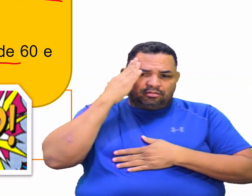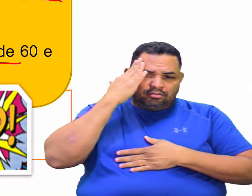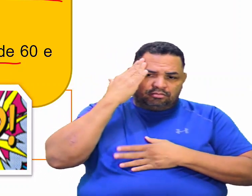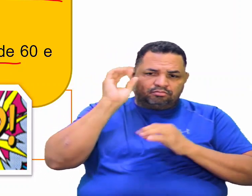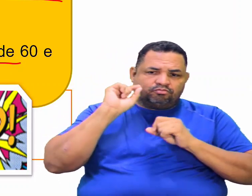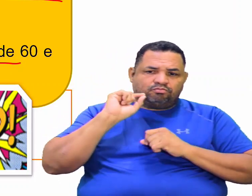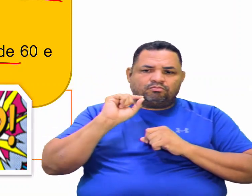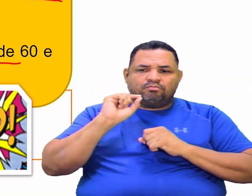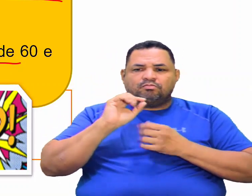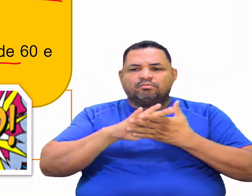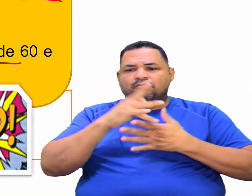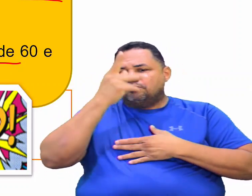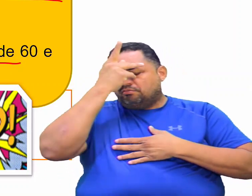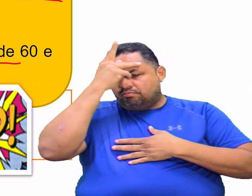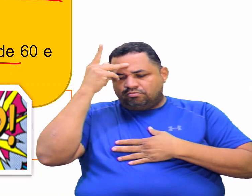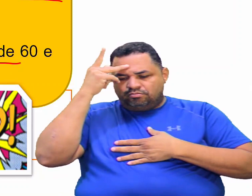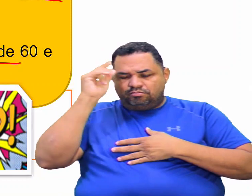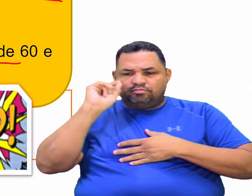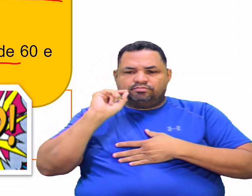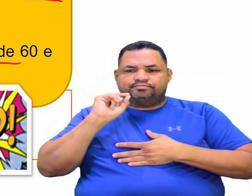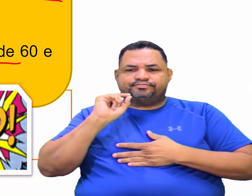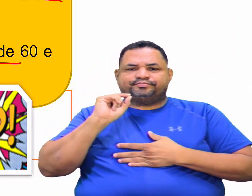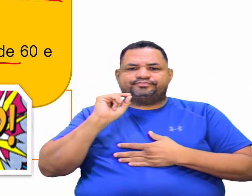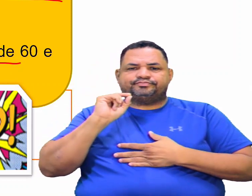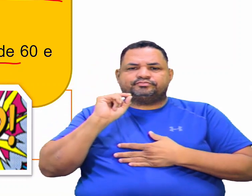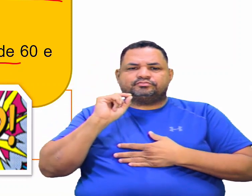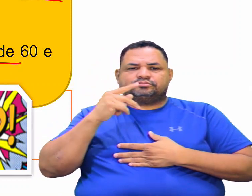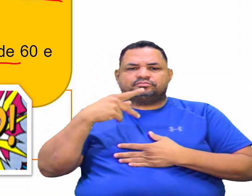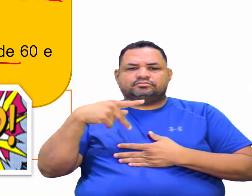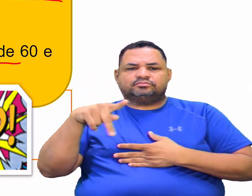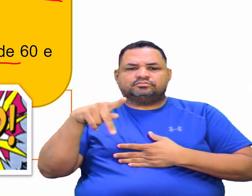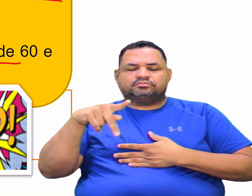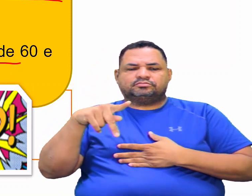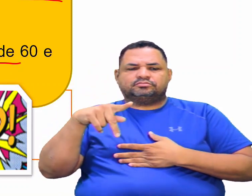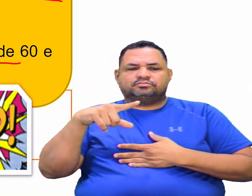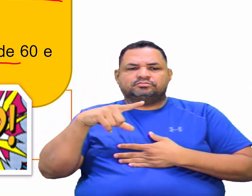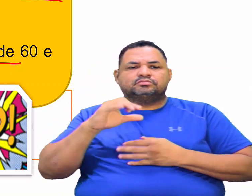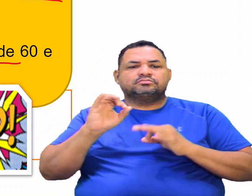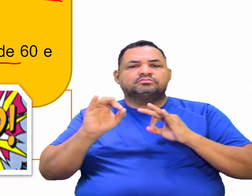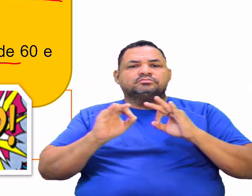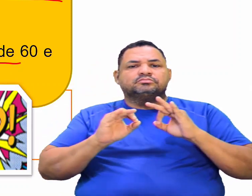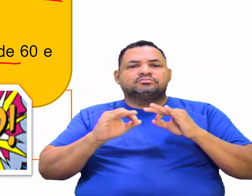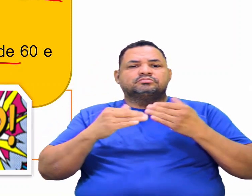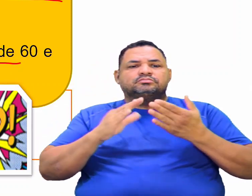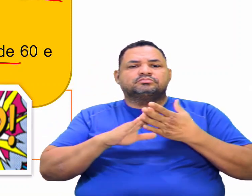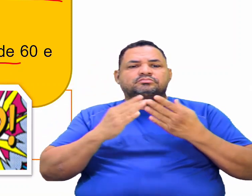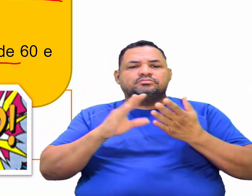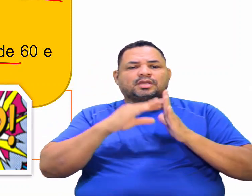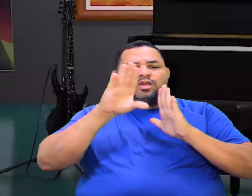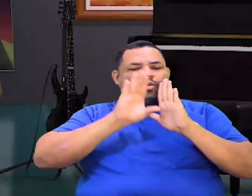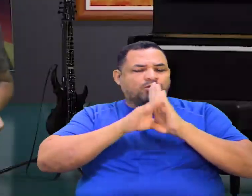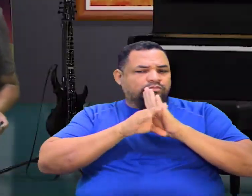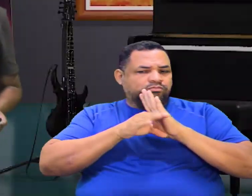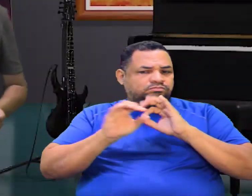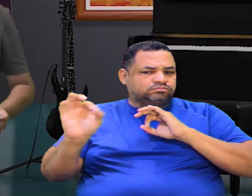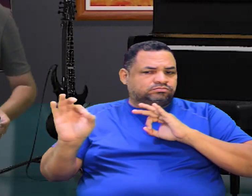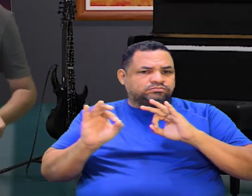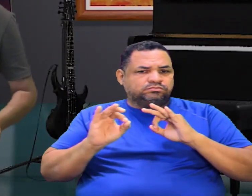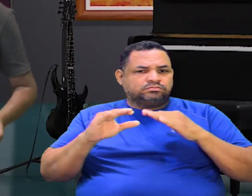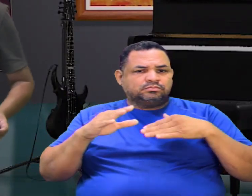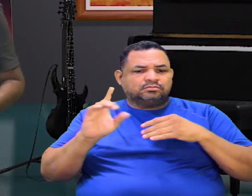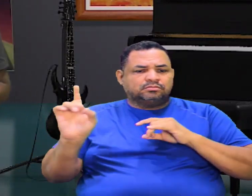né cada pessoa vai ter a sua sua definição né cada